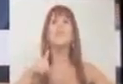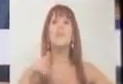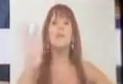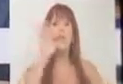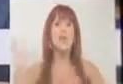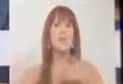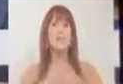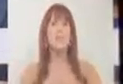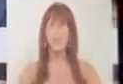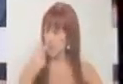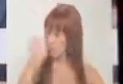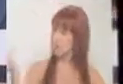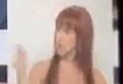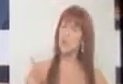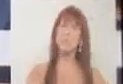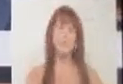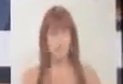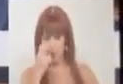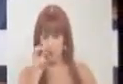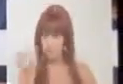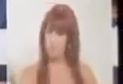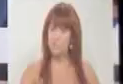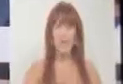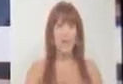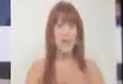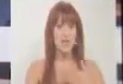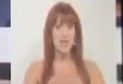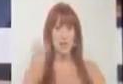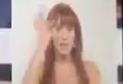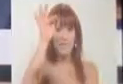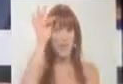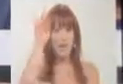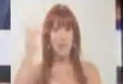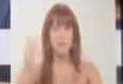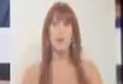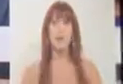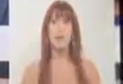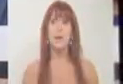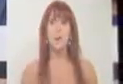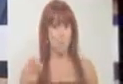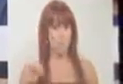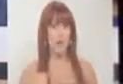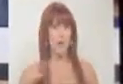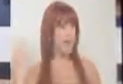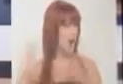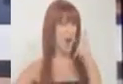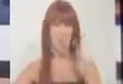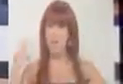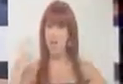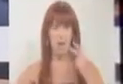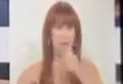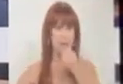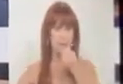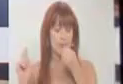freguesias. Não deixa de ser curioso, não deixa de ser curioso que esta lei de extensão das freguesias, que o Partido Socialista tem criticado